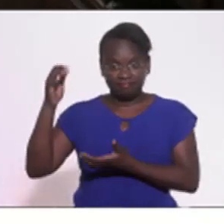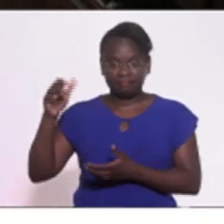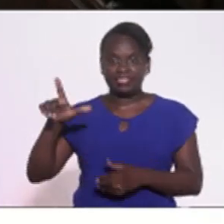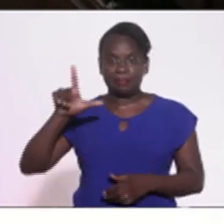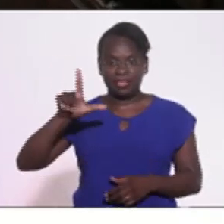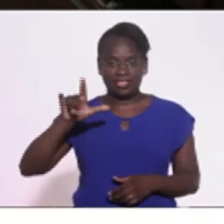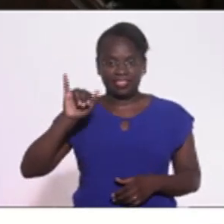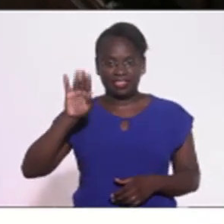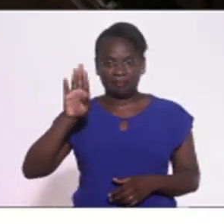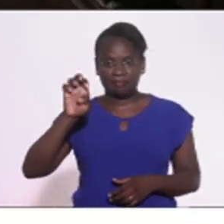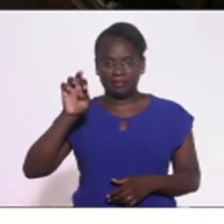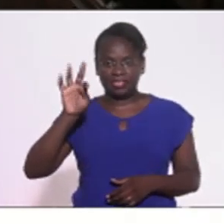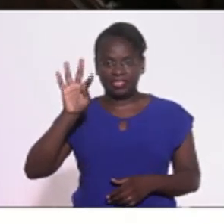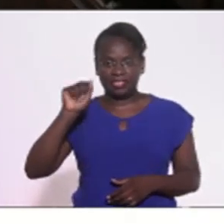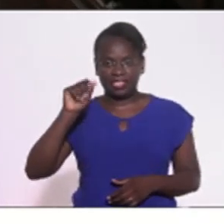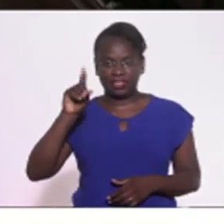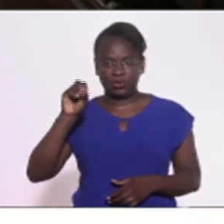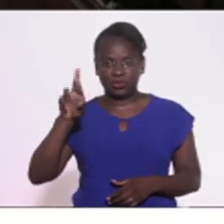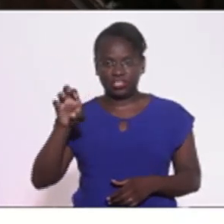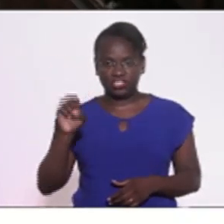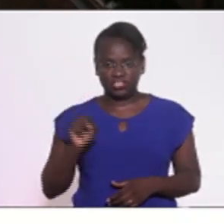Libertadores.